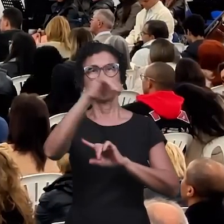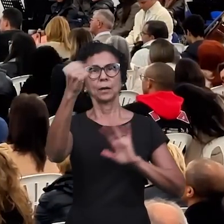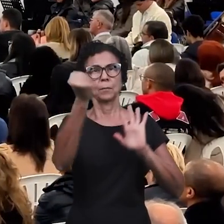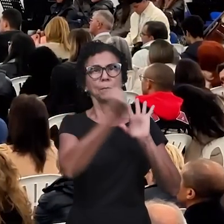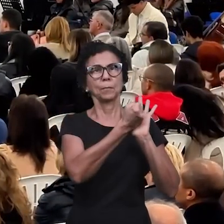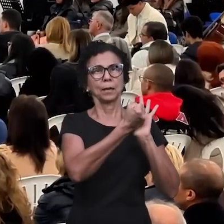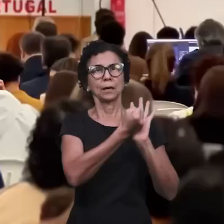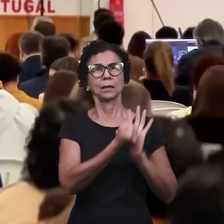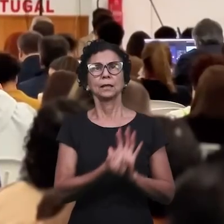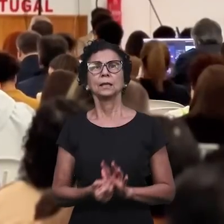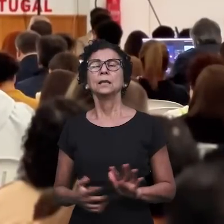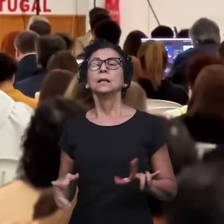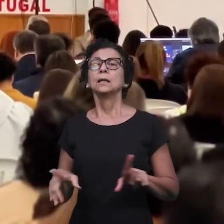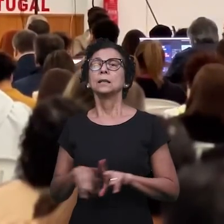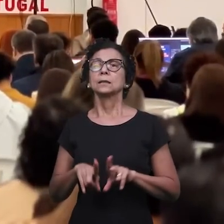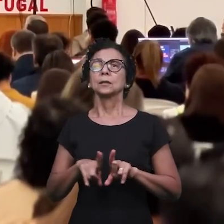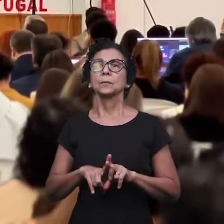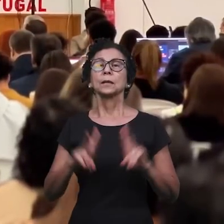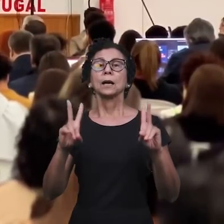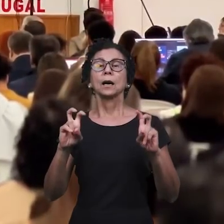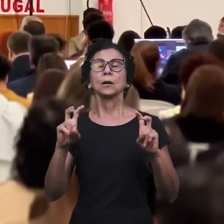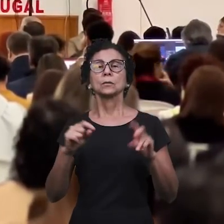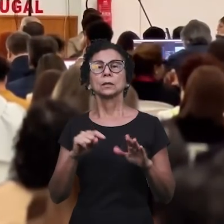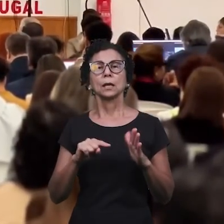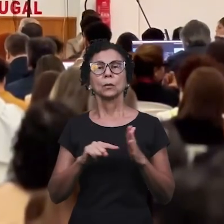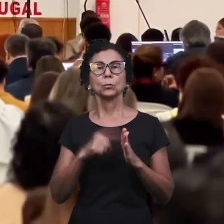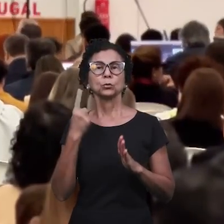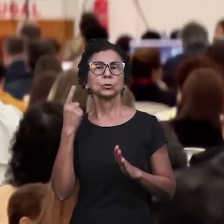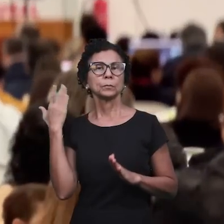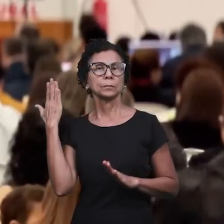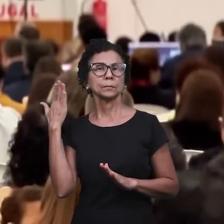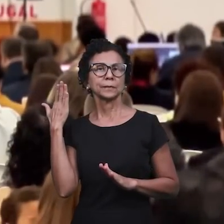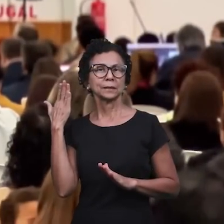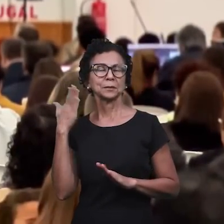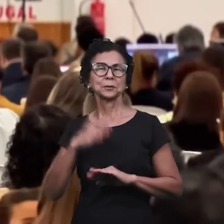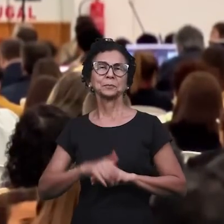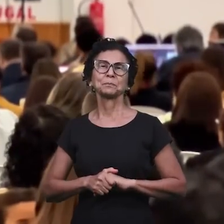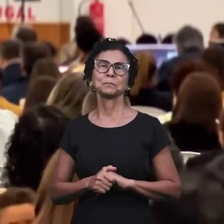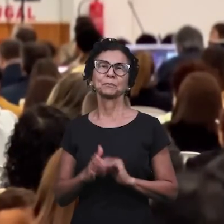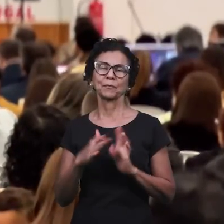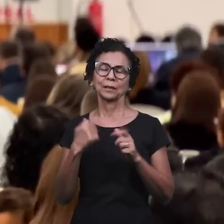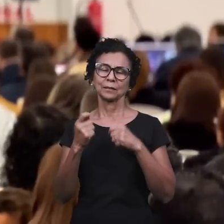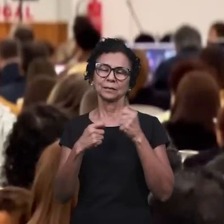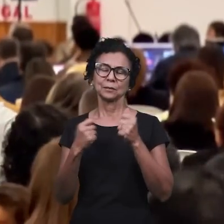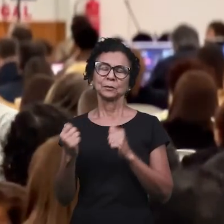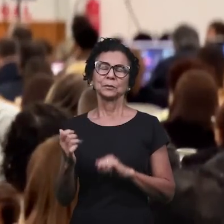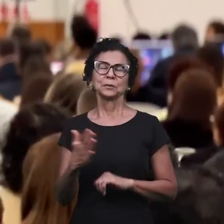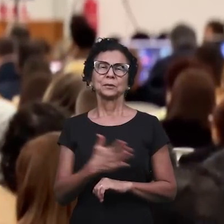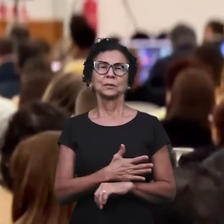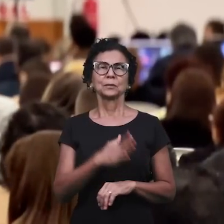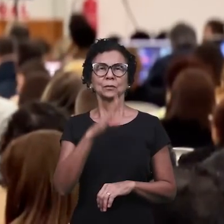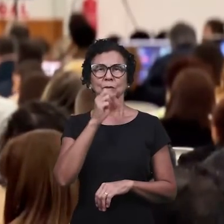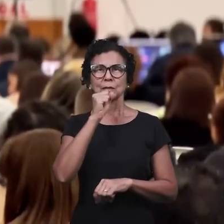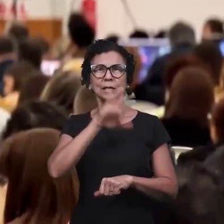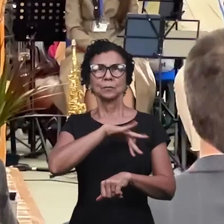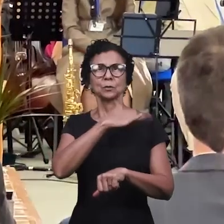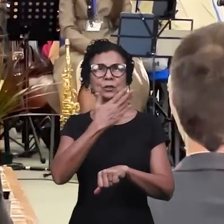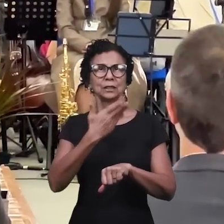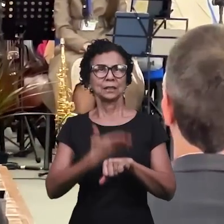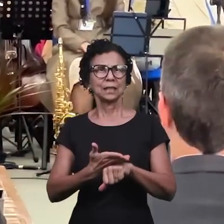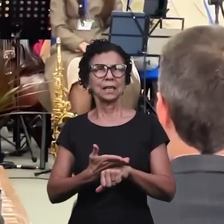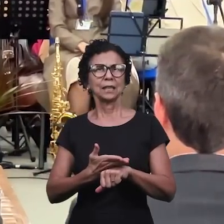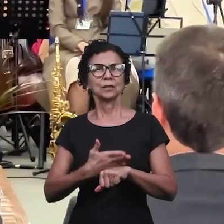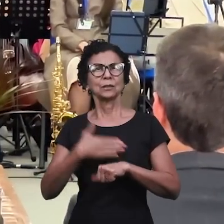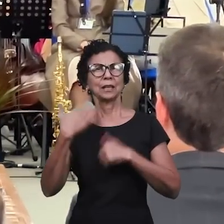deste dia, foi ministrada uma aula com o tema A Última Mensagem. Aleluia! Durante todo o dia do sábado, houve